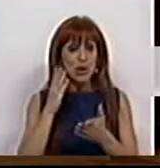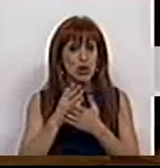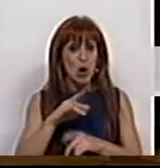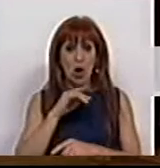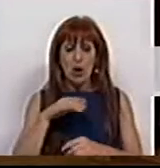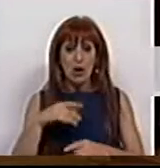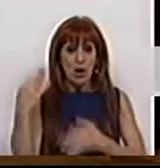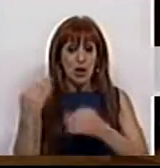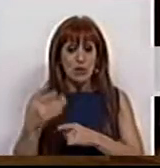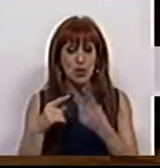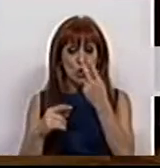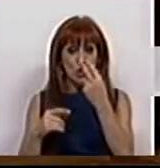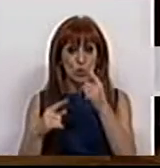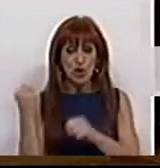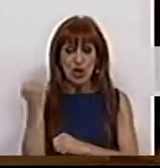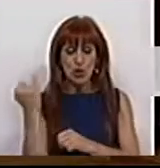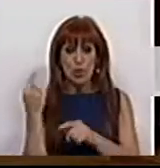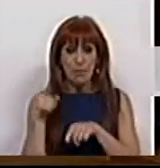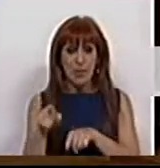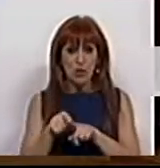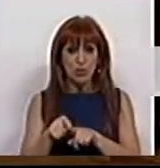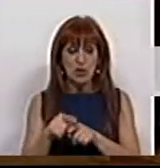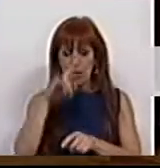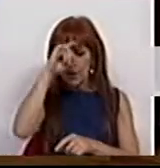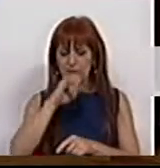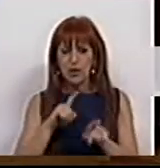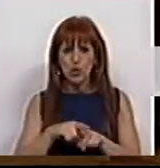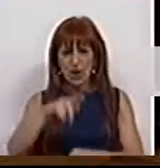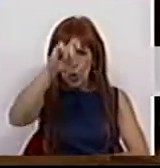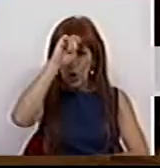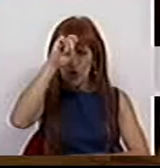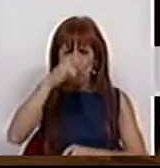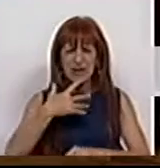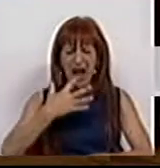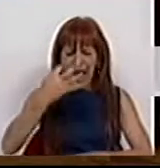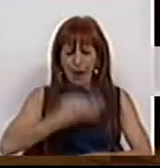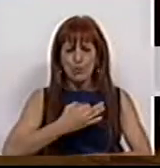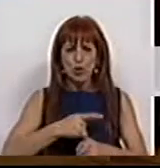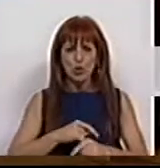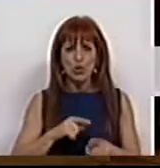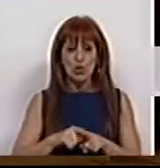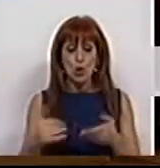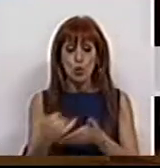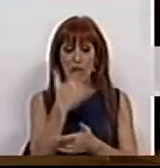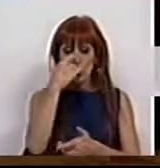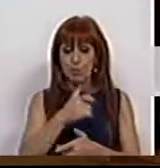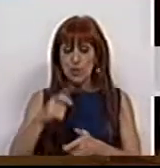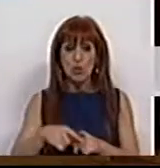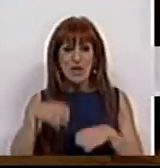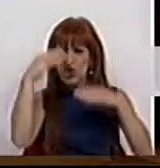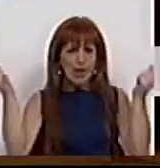e policiais. Ambos os instrumentos invocam o respeito absoluto pelos dados pessoais.